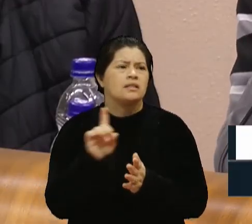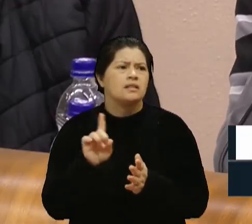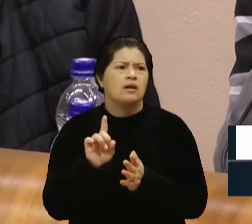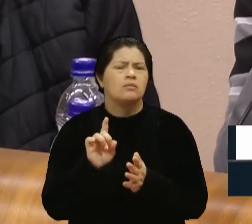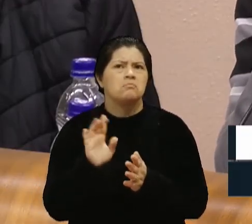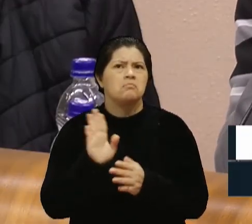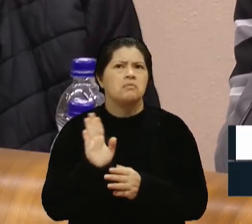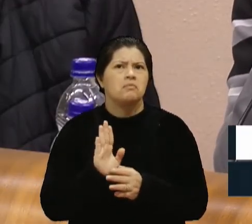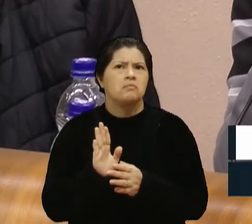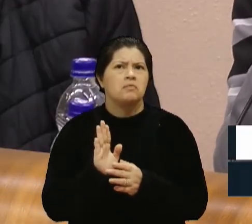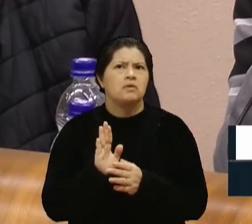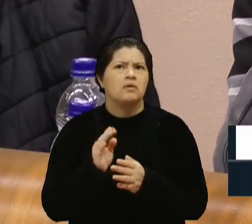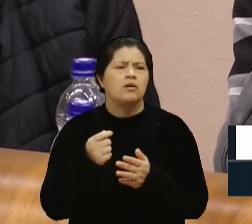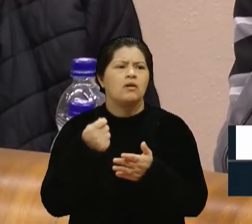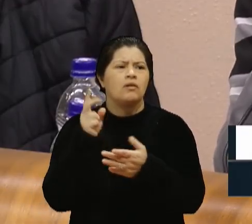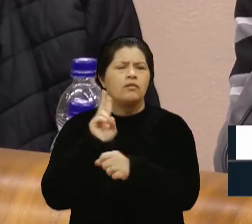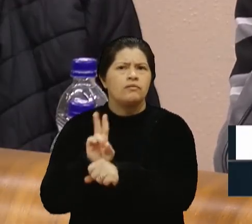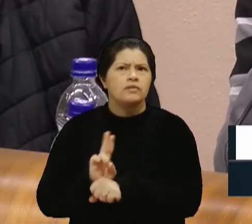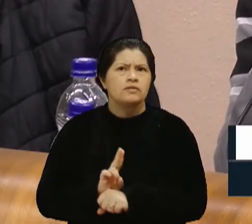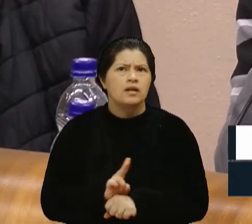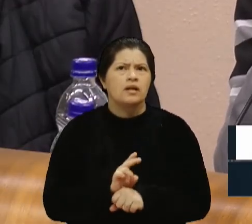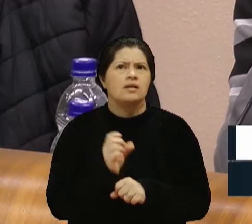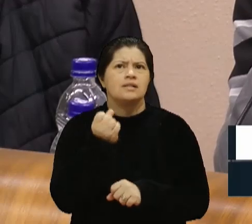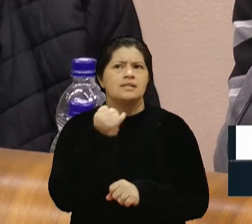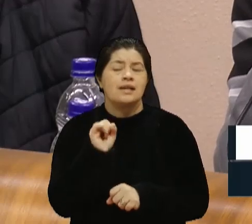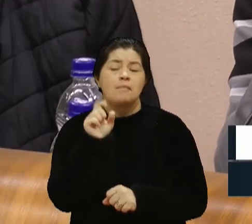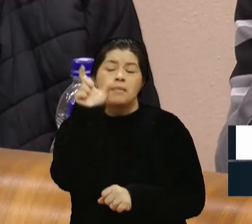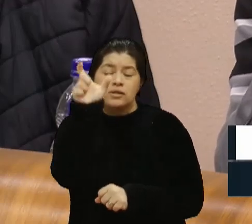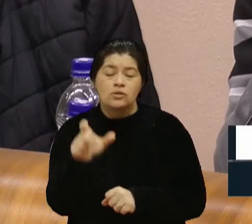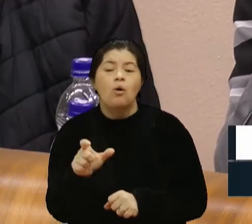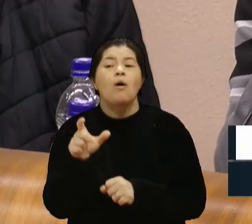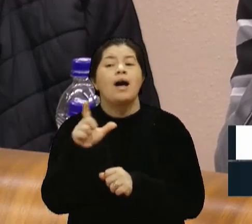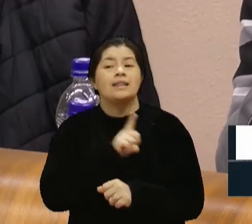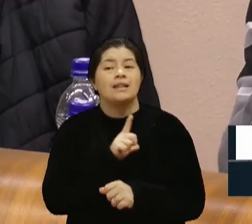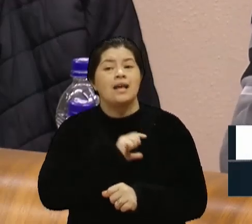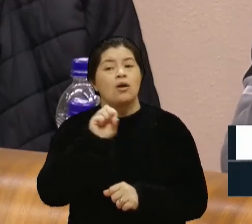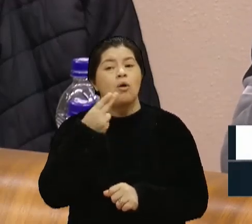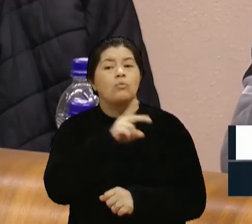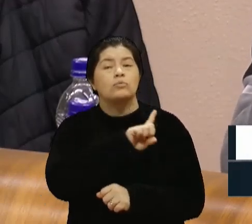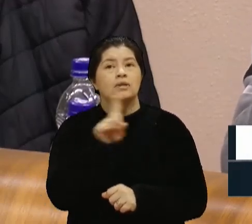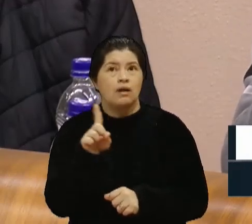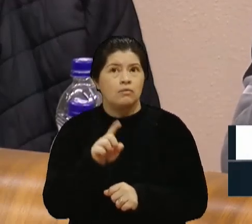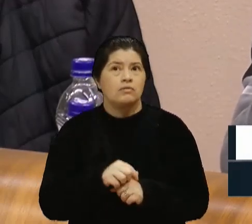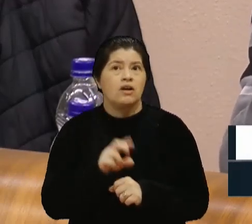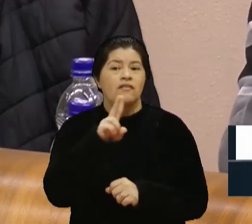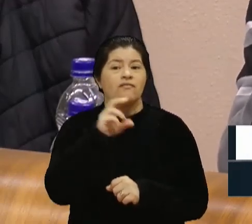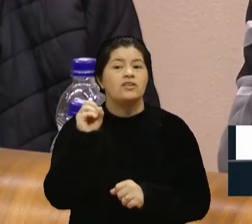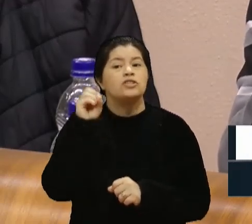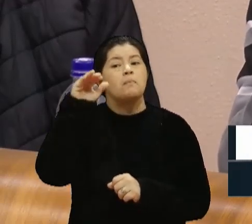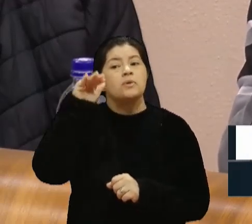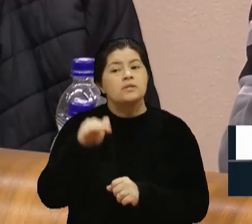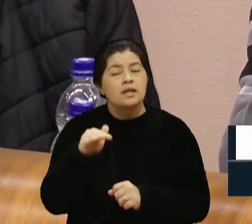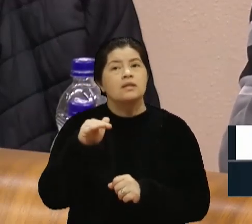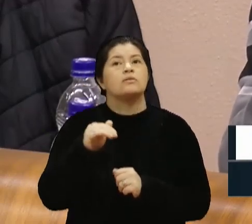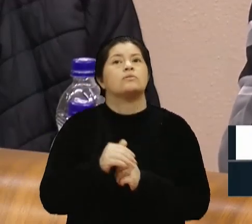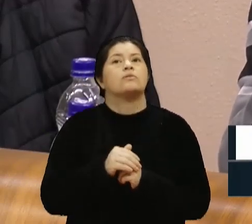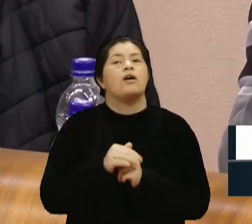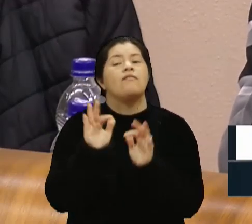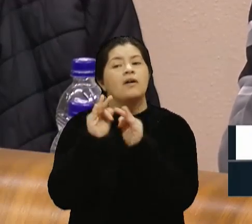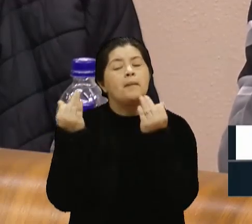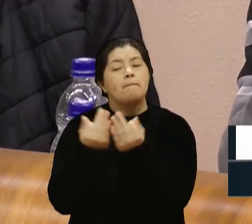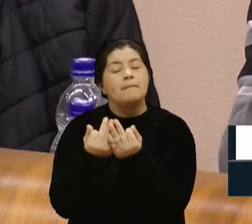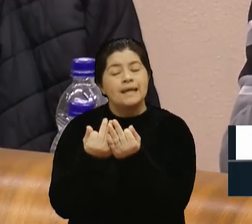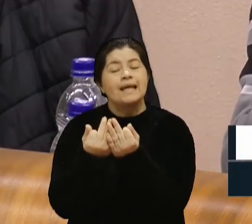ser fiscalizar se a pessoa deve estar recebendo ou não deve, que nem o ano passado nós baixamos em torno de 20% as famílias